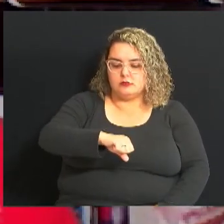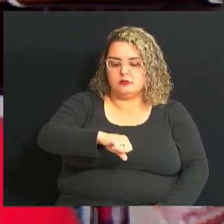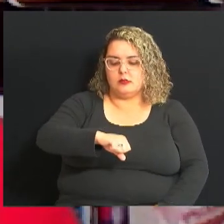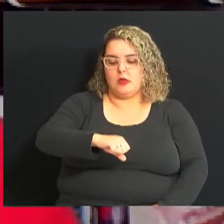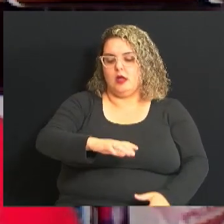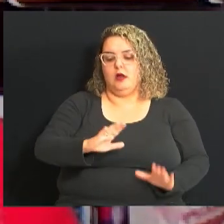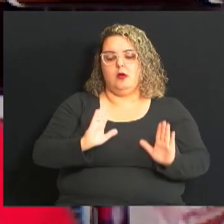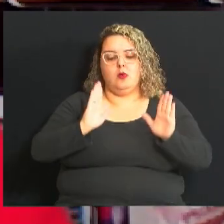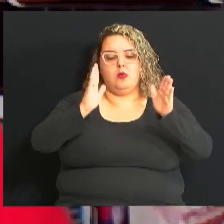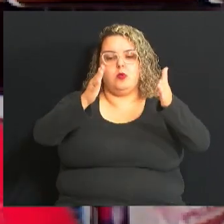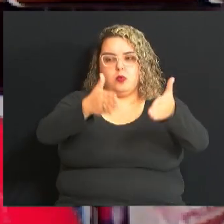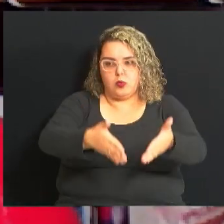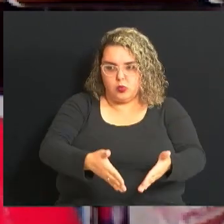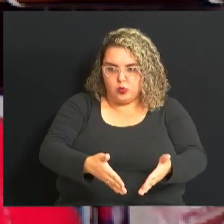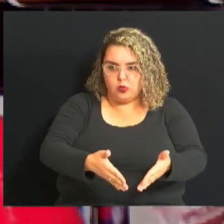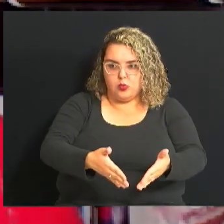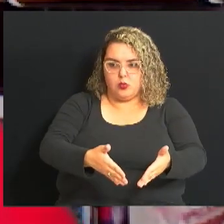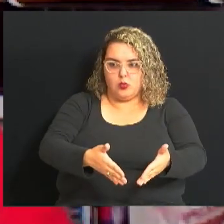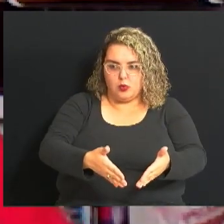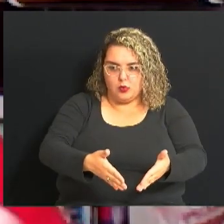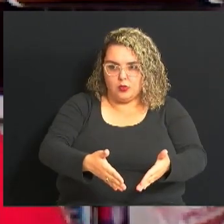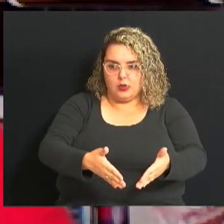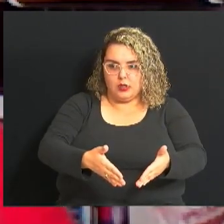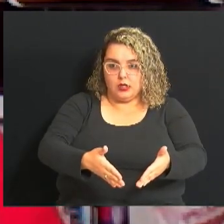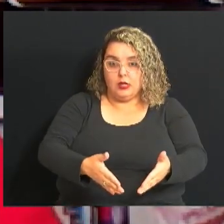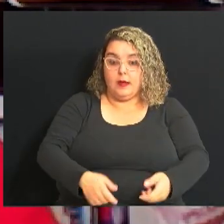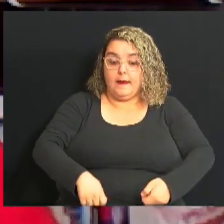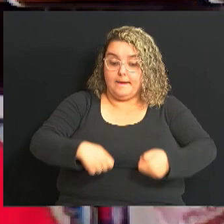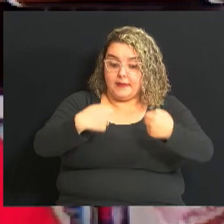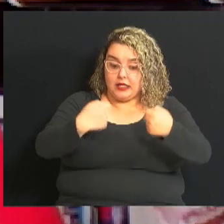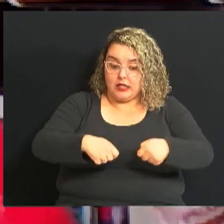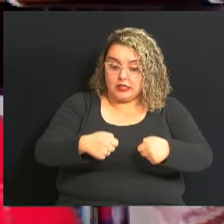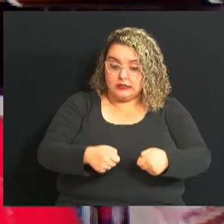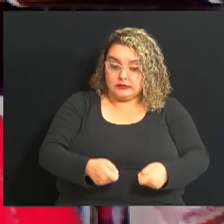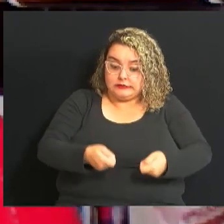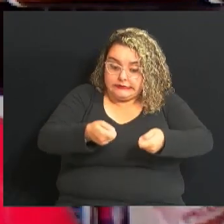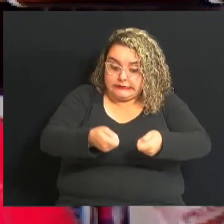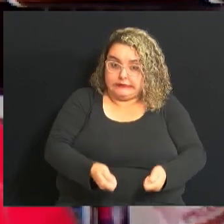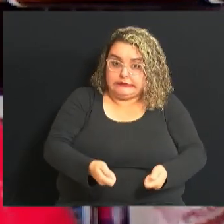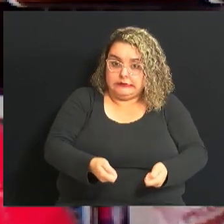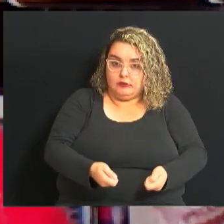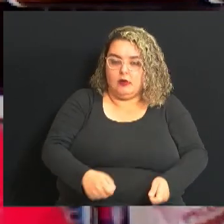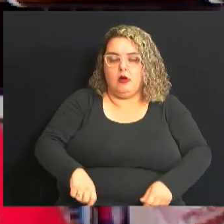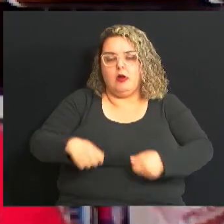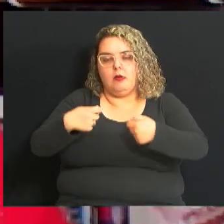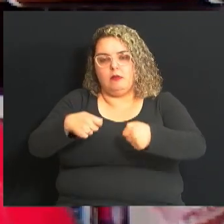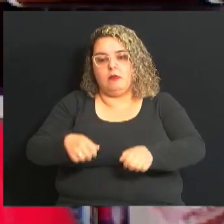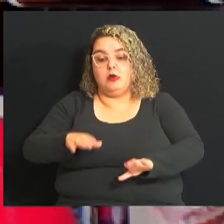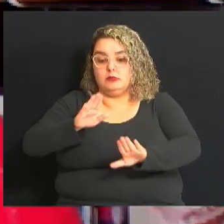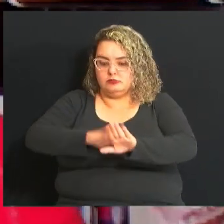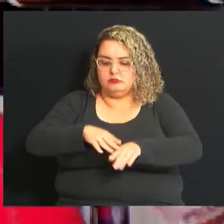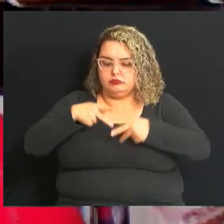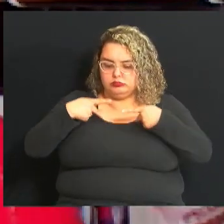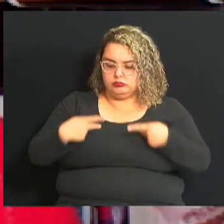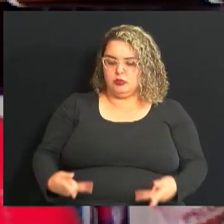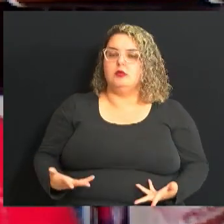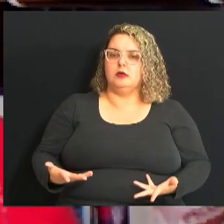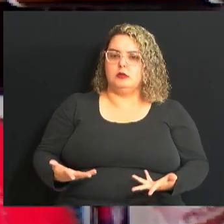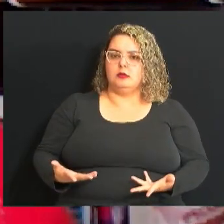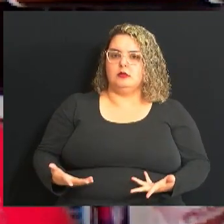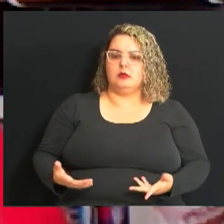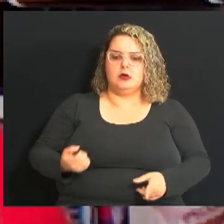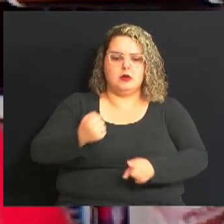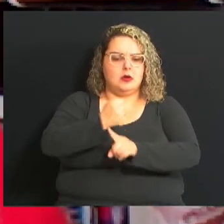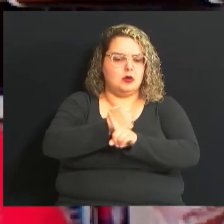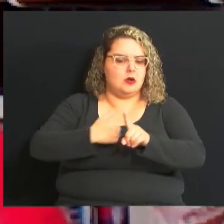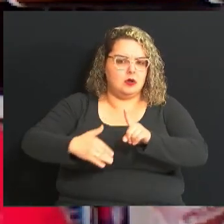colocar o guizo no pescoço do gato. Nós precisamos assumir que a nossa sociedade não